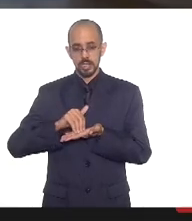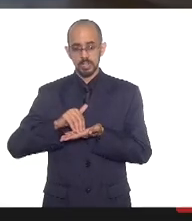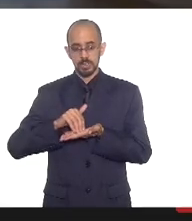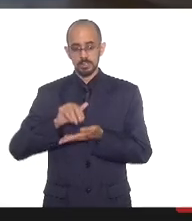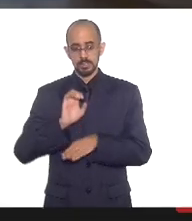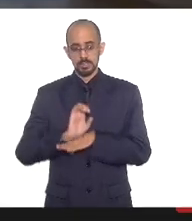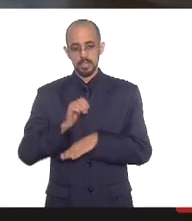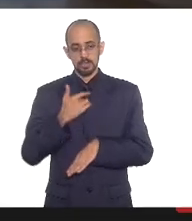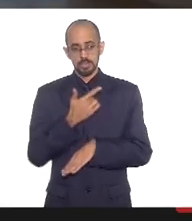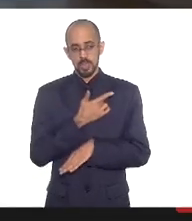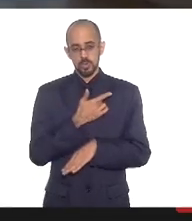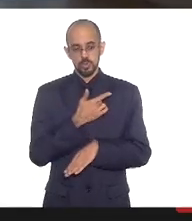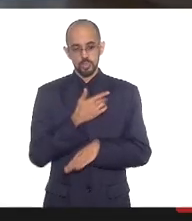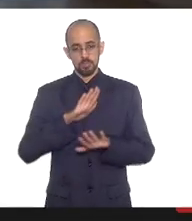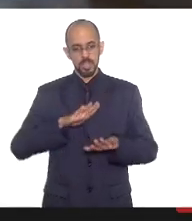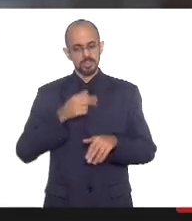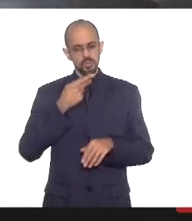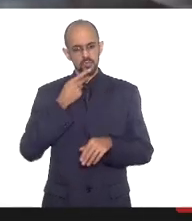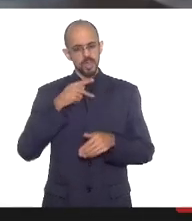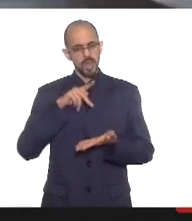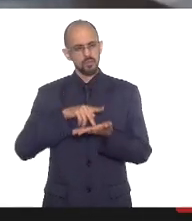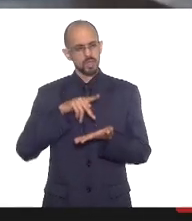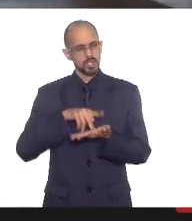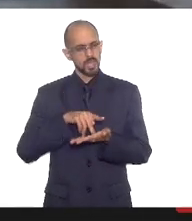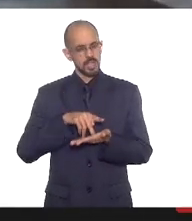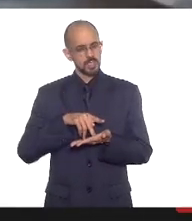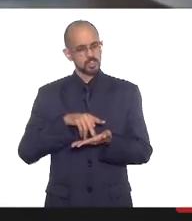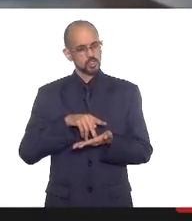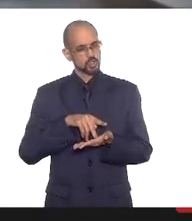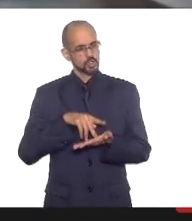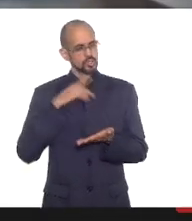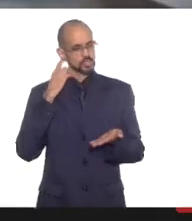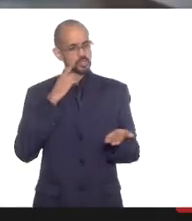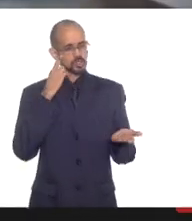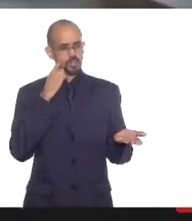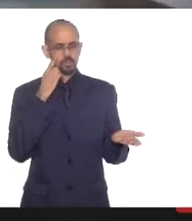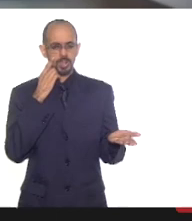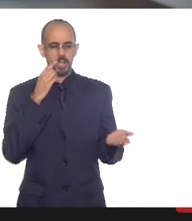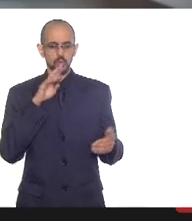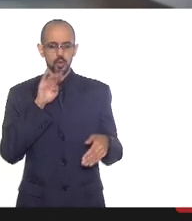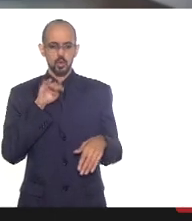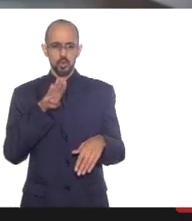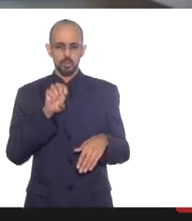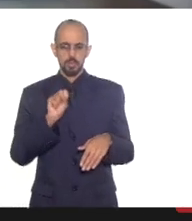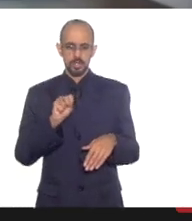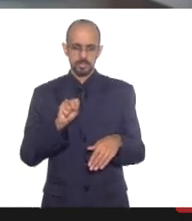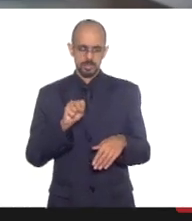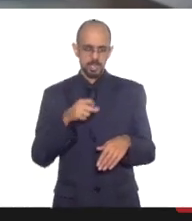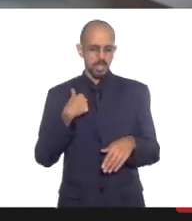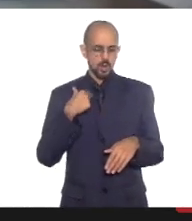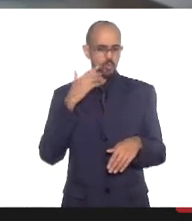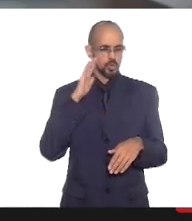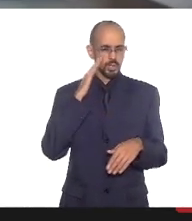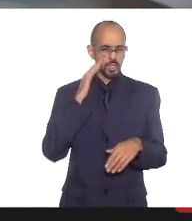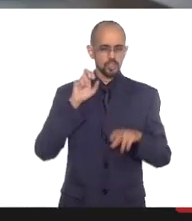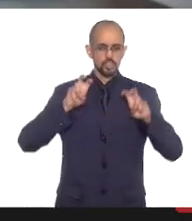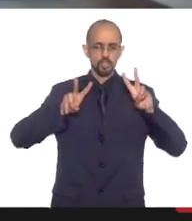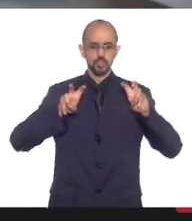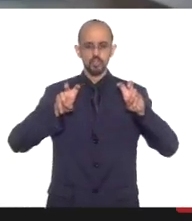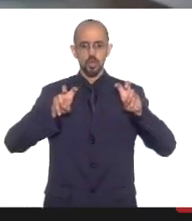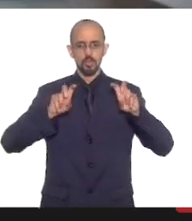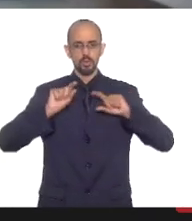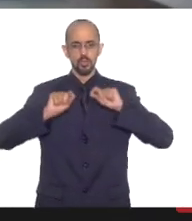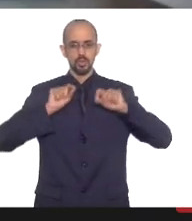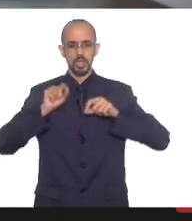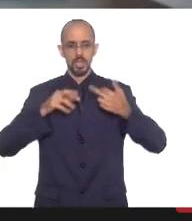eu vou ambienete Doutor Deputado Rubens eu não entendi muitas colocações em termo de